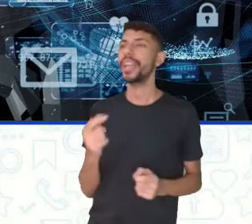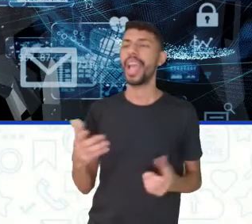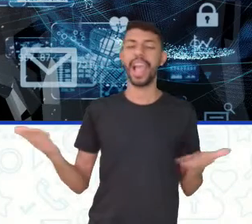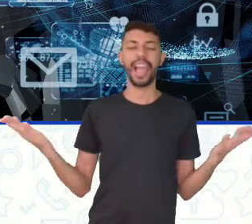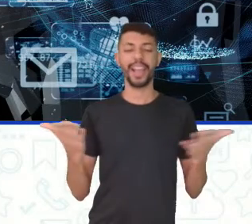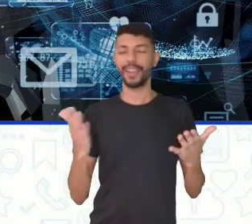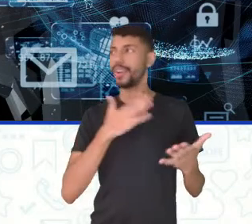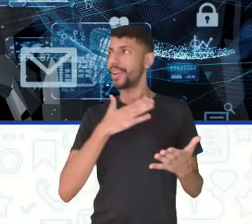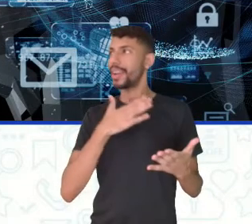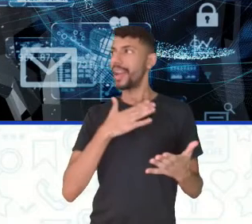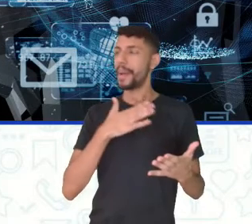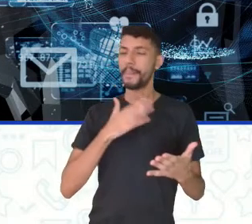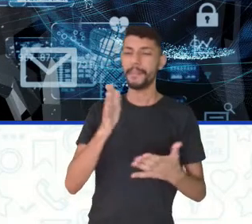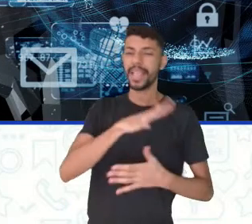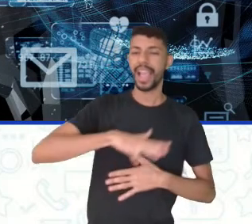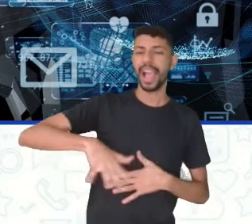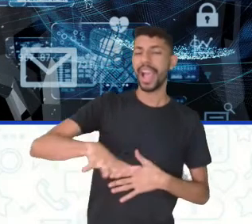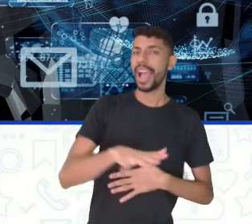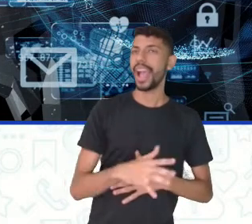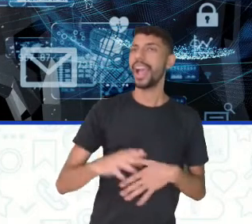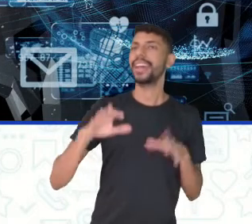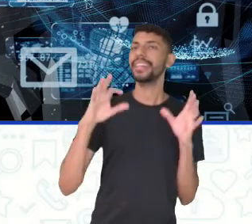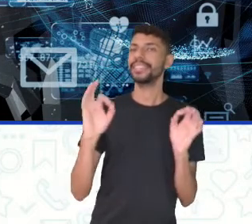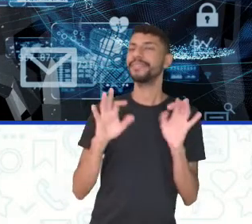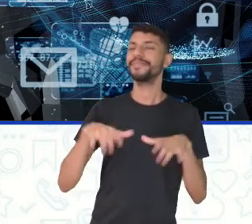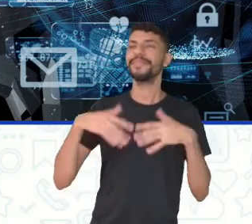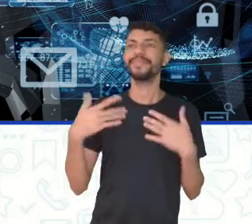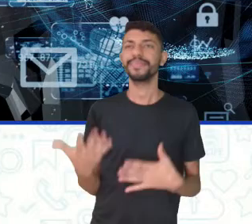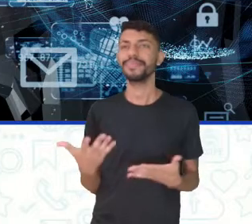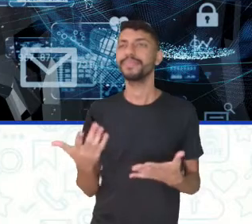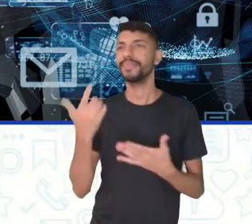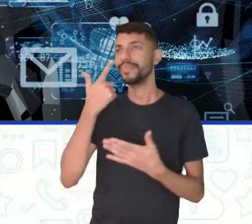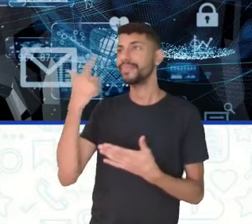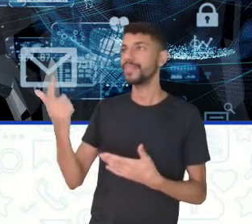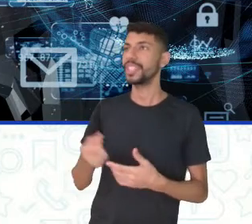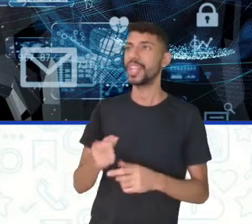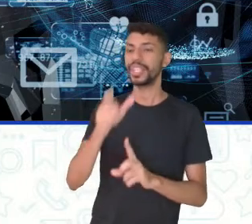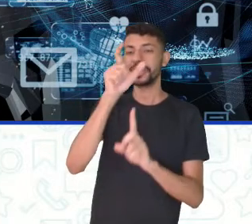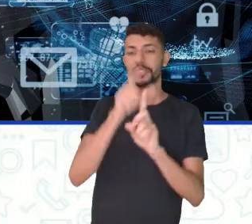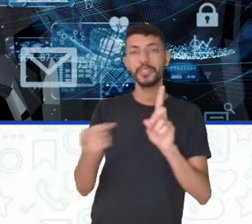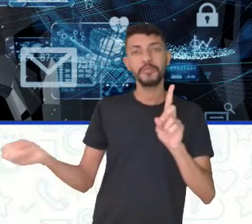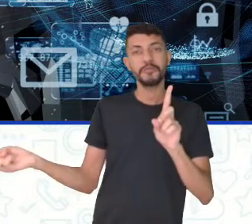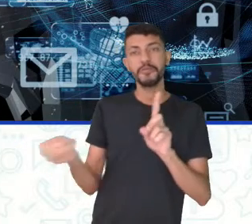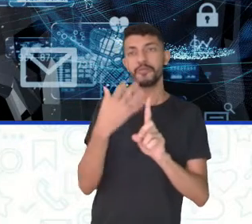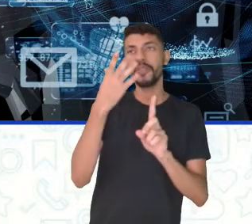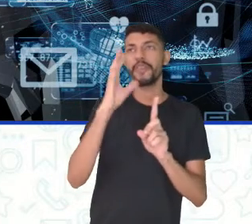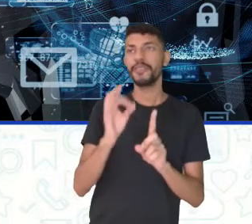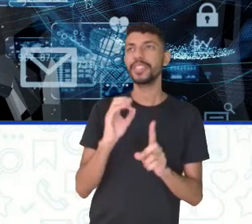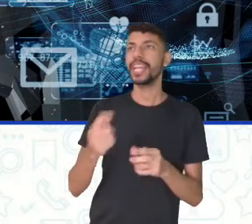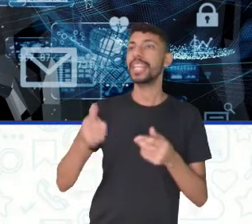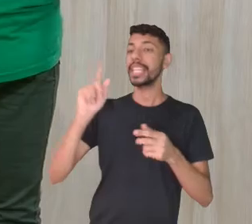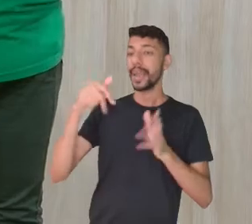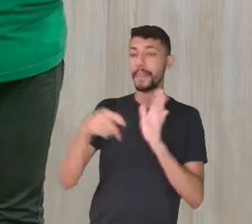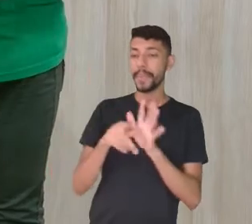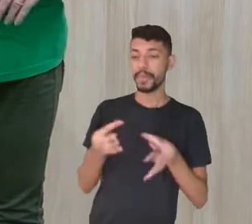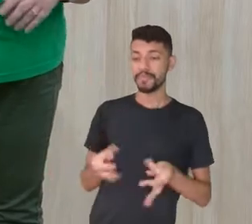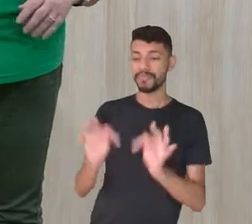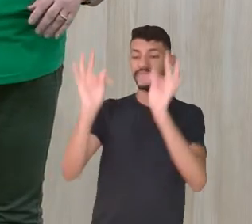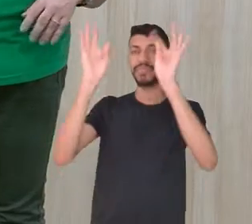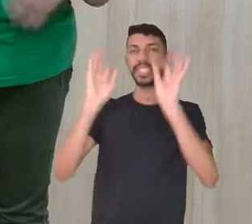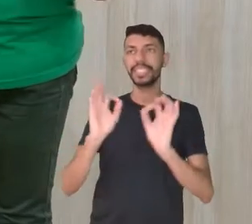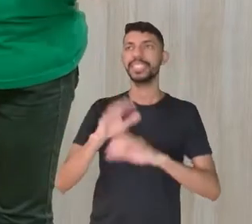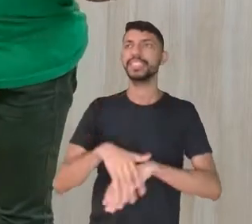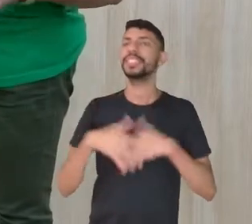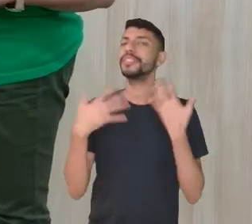da minha realidade. Eu sou, né, esse novo indivíduo, esse indivíduo aí totalmente tecnológico. Então, vamos ver o que